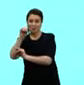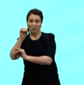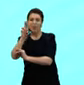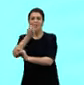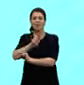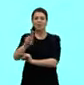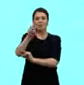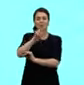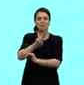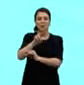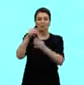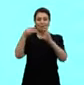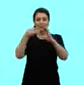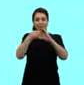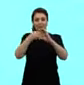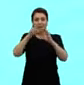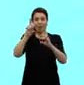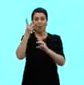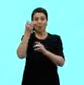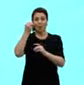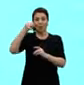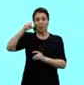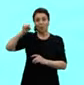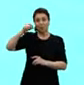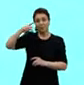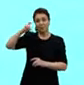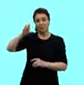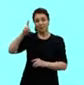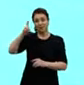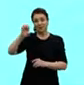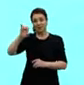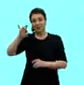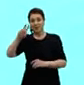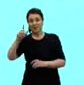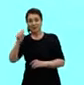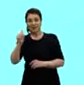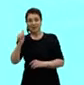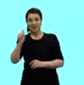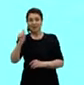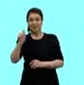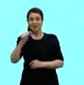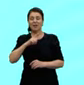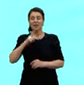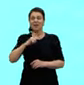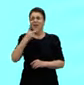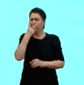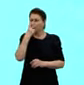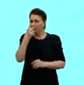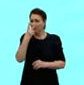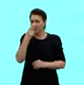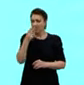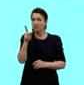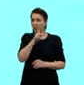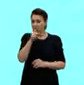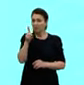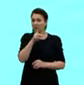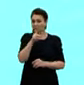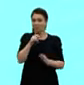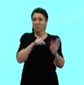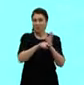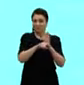na célula hospedeira. Até vejo um pouquinho de algo parecido com o que tu trabalha, né?